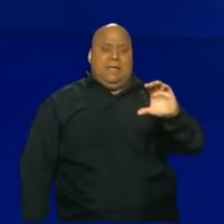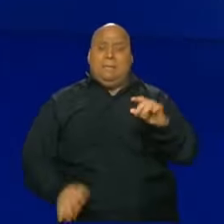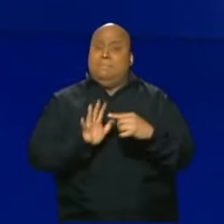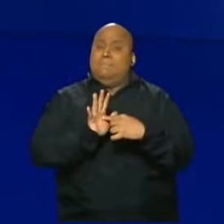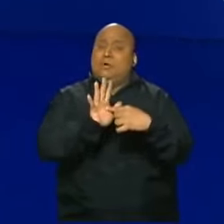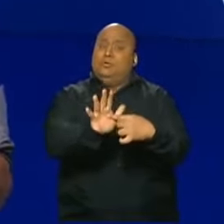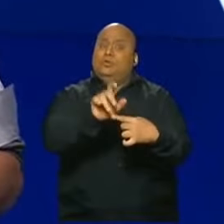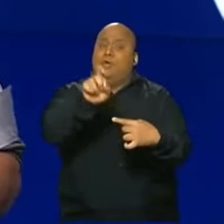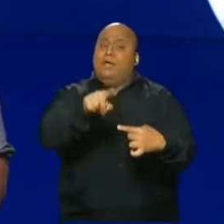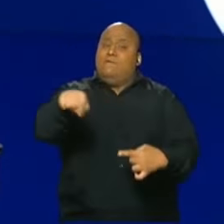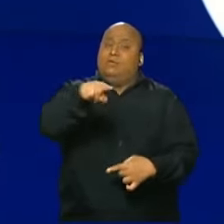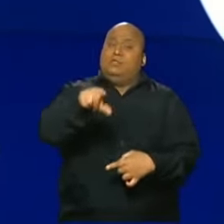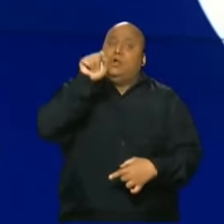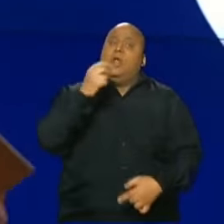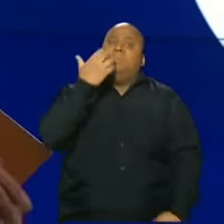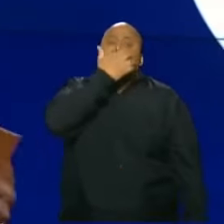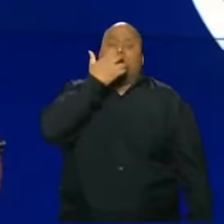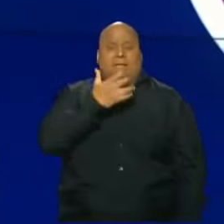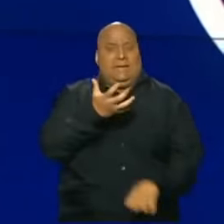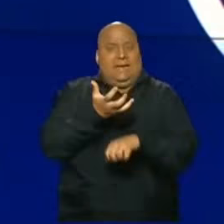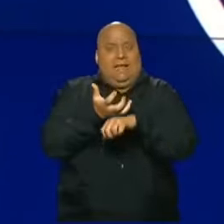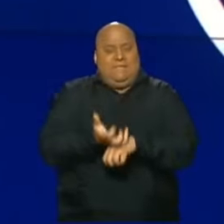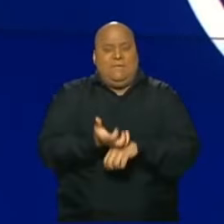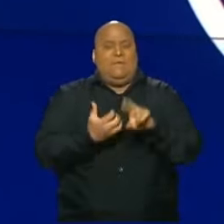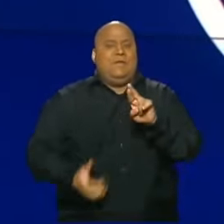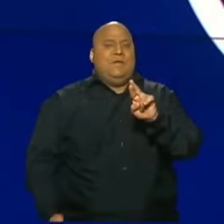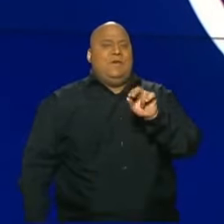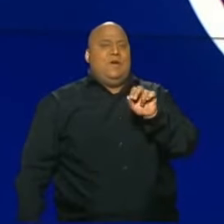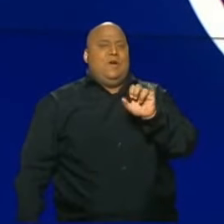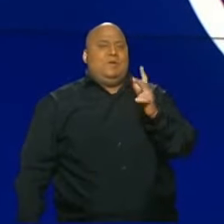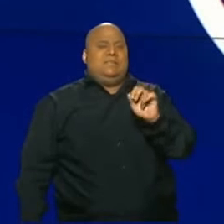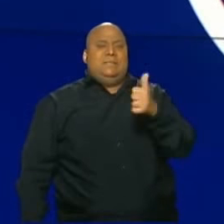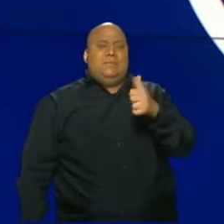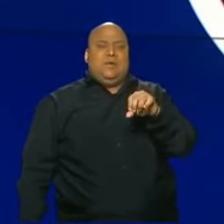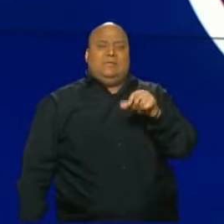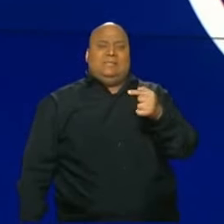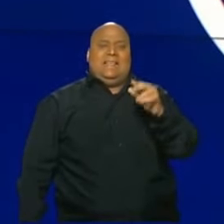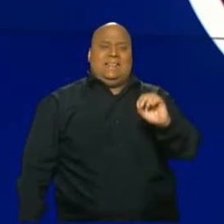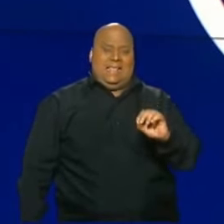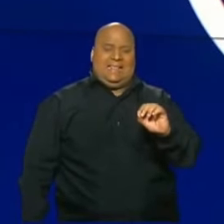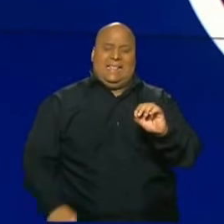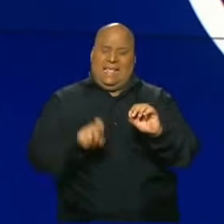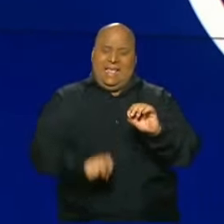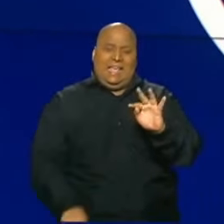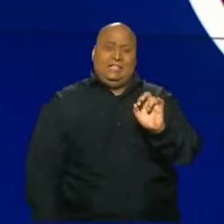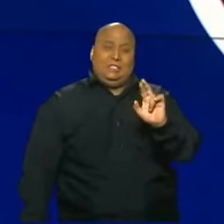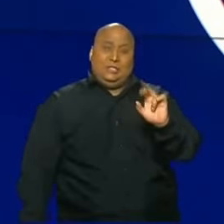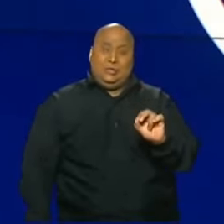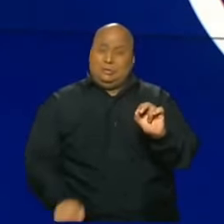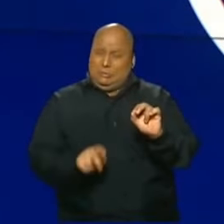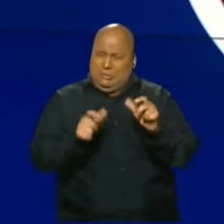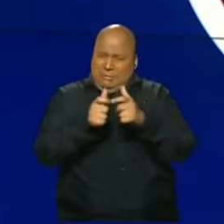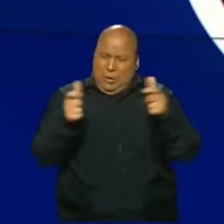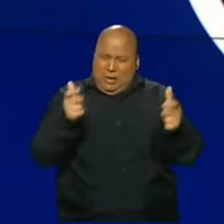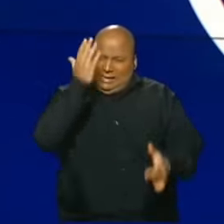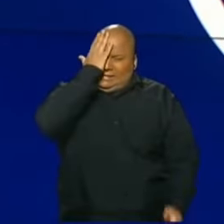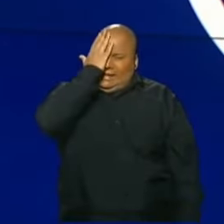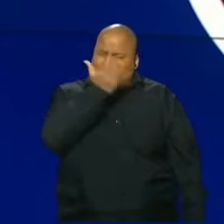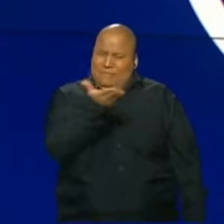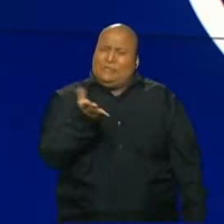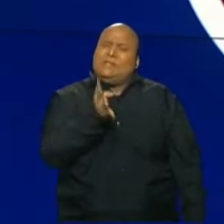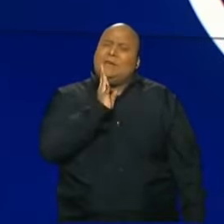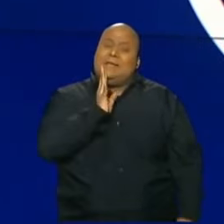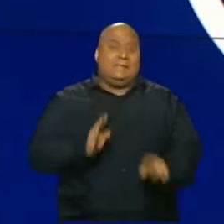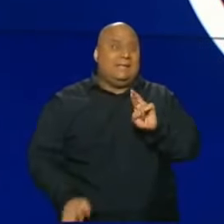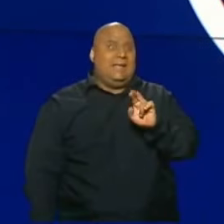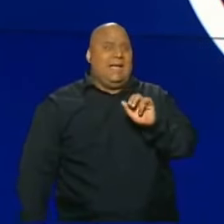série Eles Escolheram a Música, gravada pela Rosinha na década de 70, tesouro do nosso acervo, que você pode conferir no